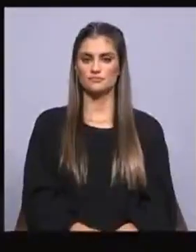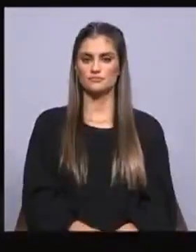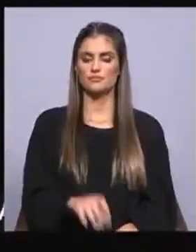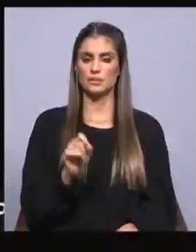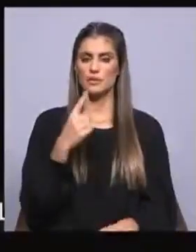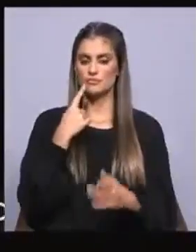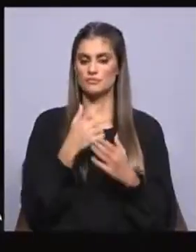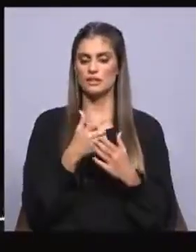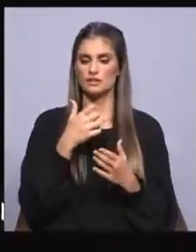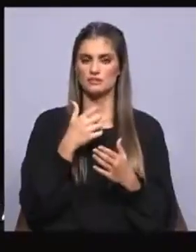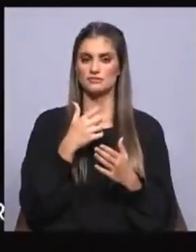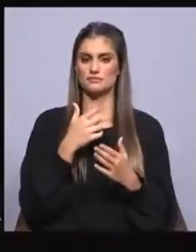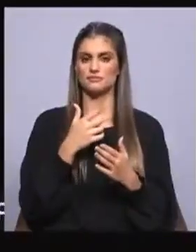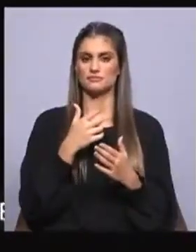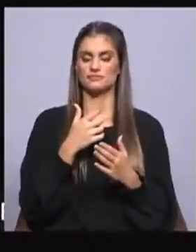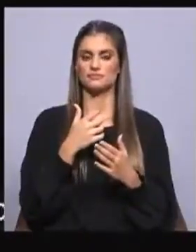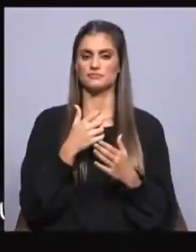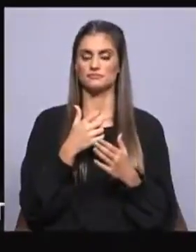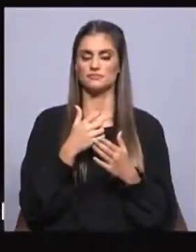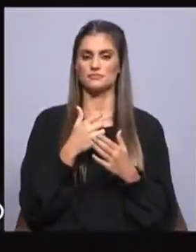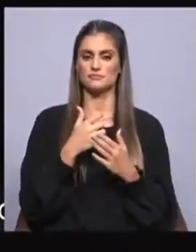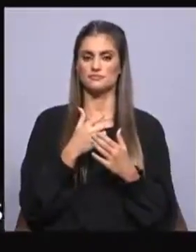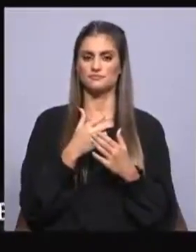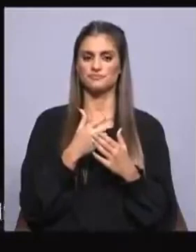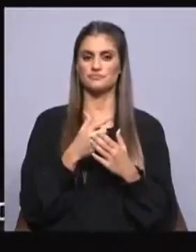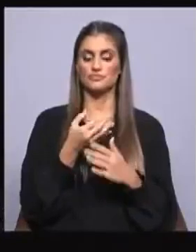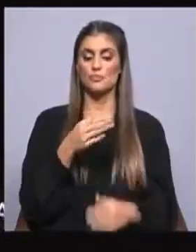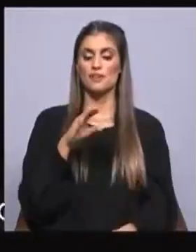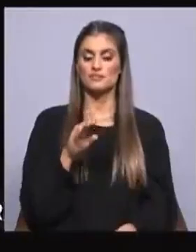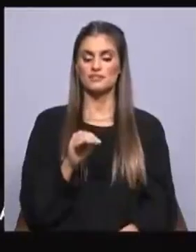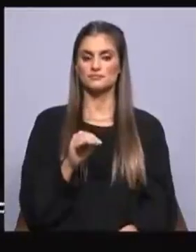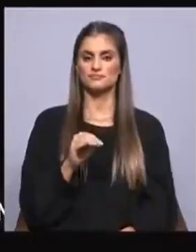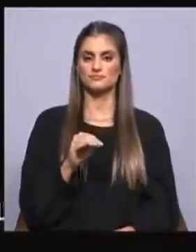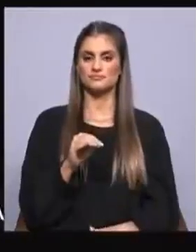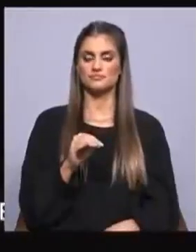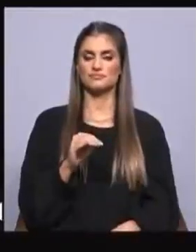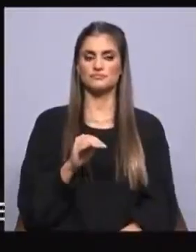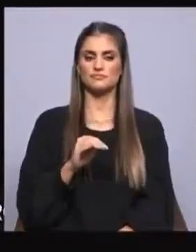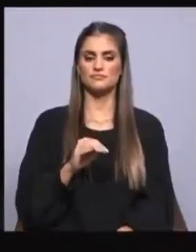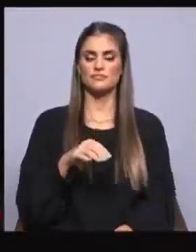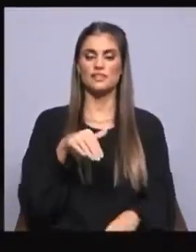primeiro sublinhado foi que o PS provocou as eleições